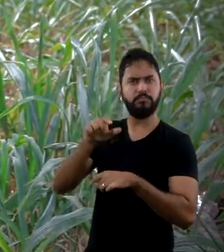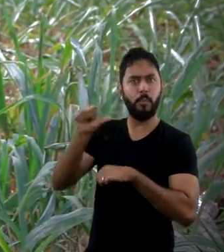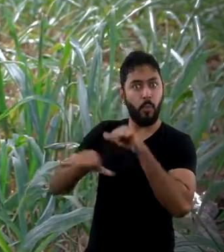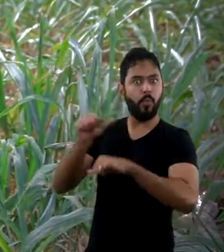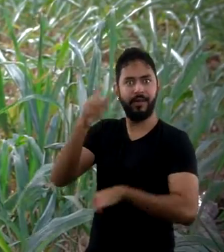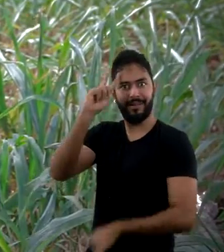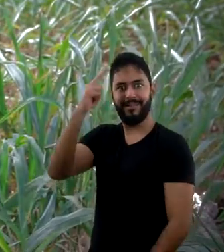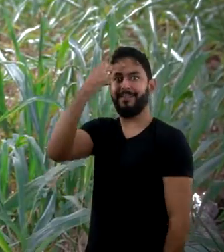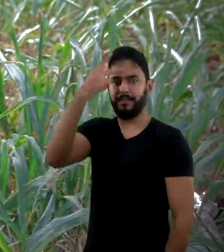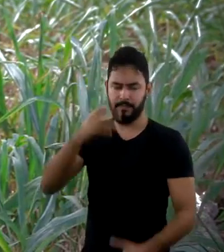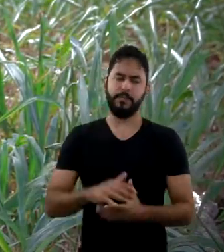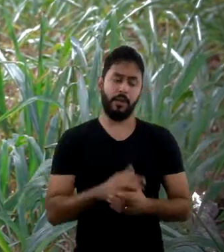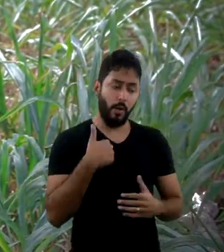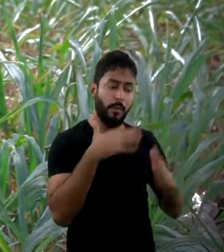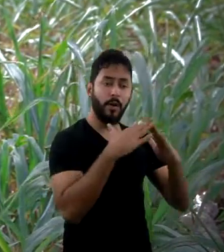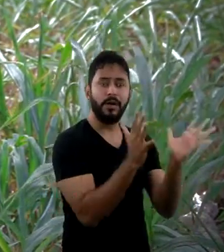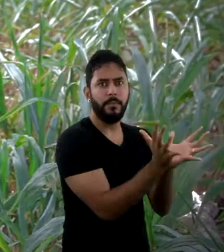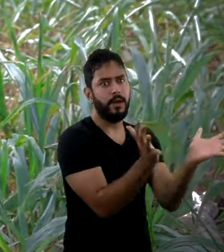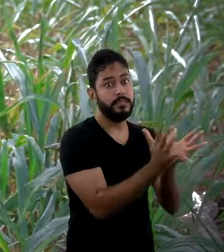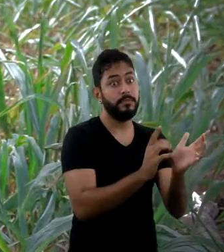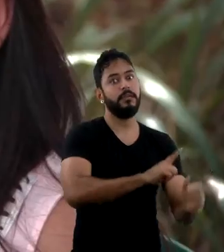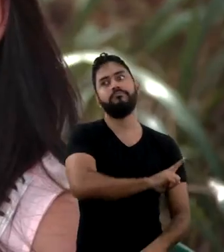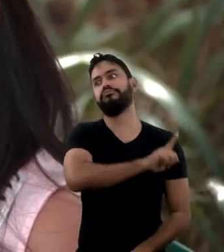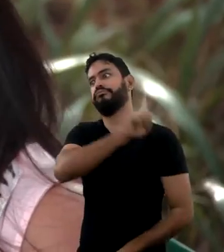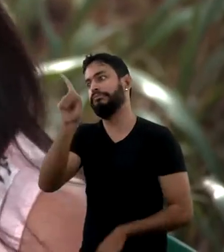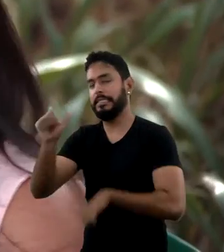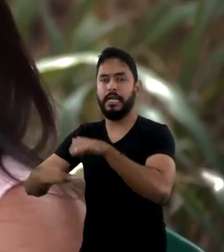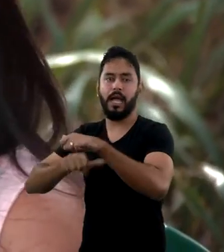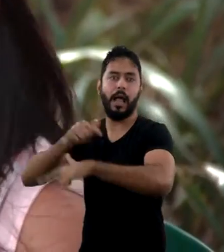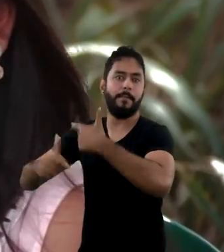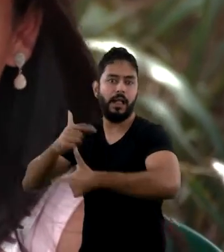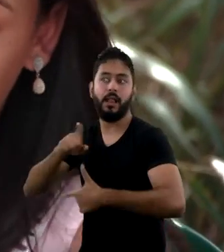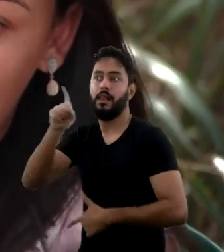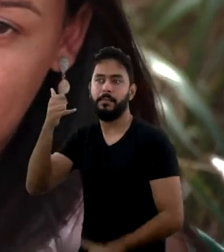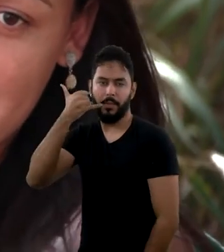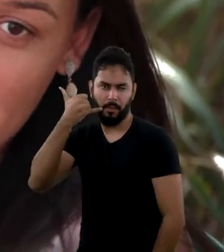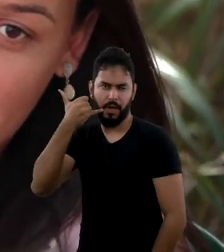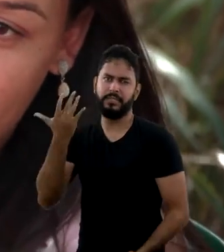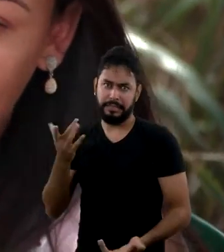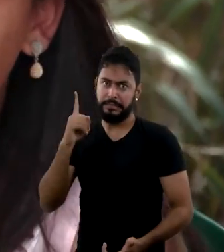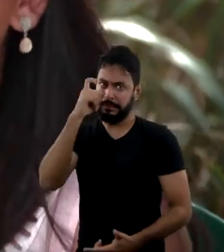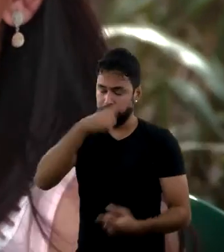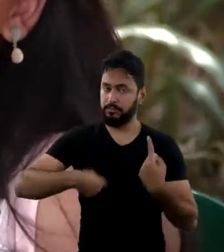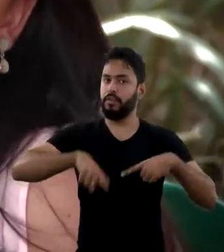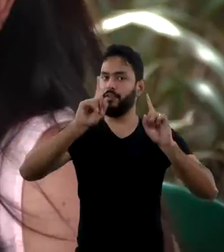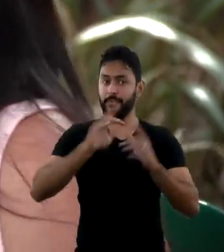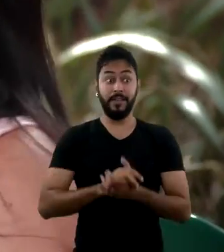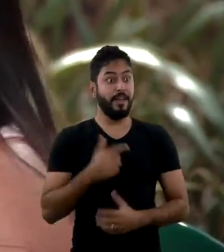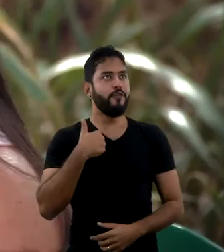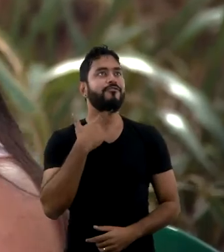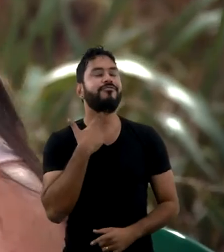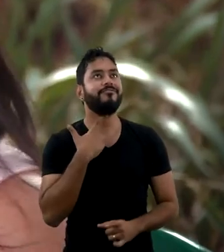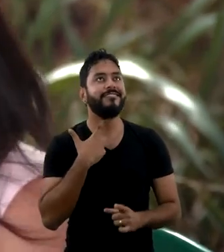e trabalhar em Palmares. Sempre foi desafiador, né? Sempre tive vontade de ser mãe, mas não foi